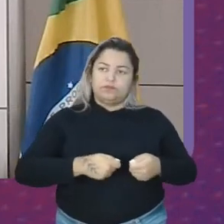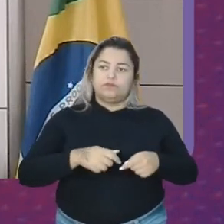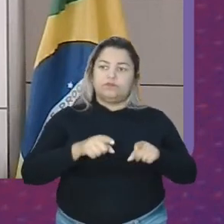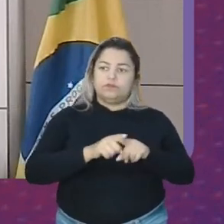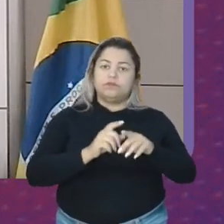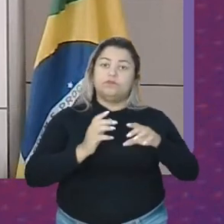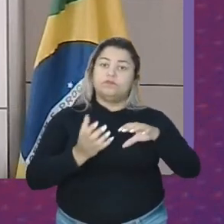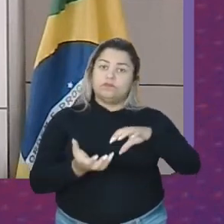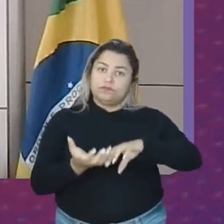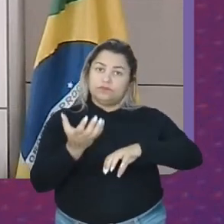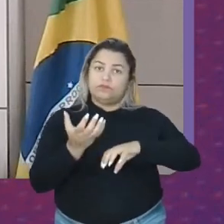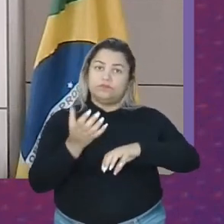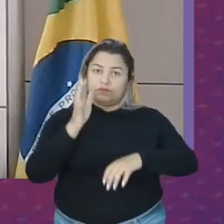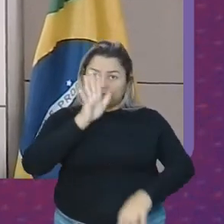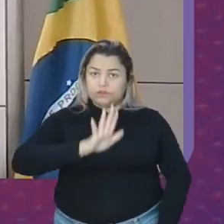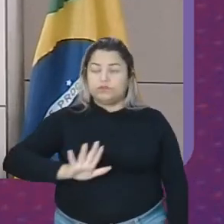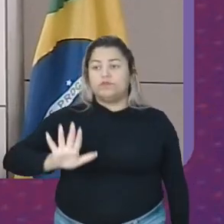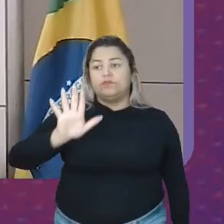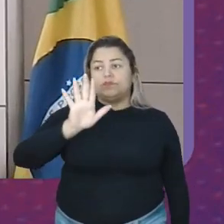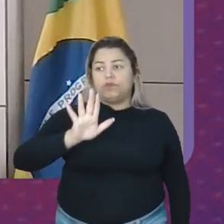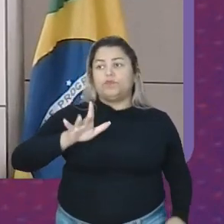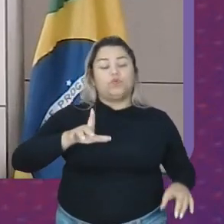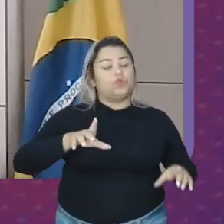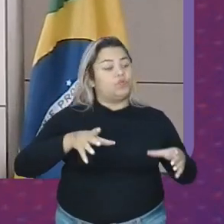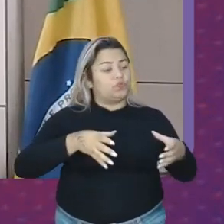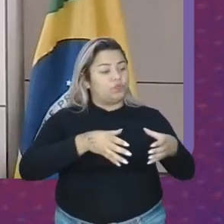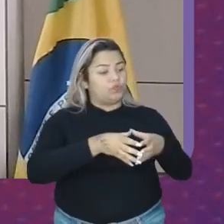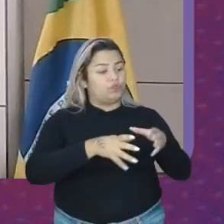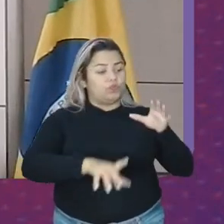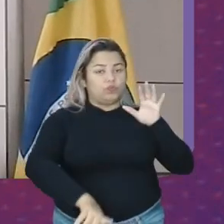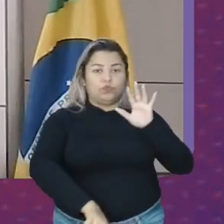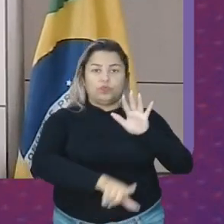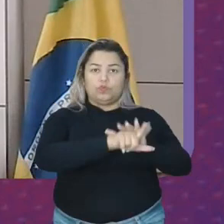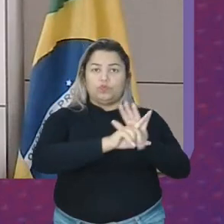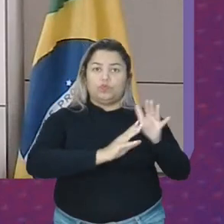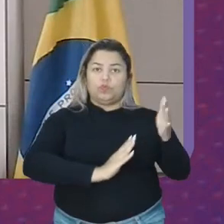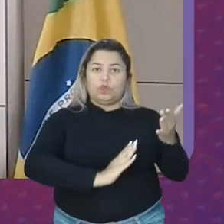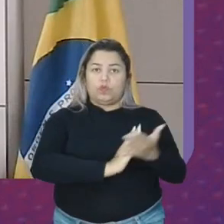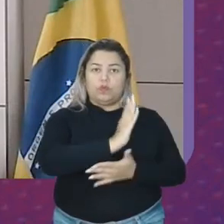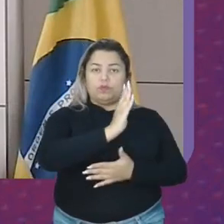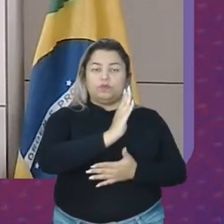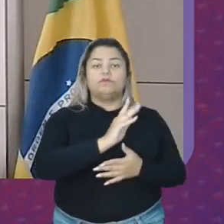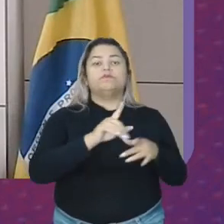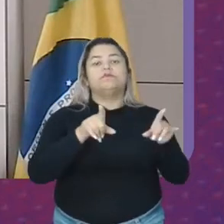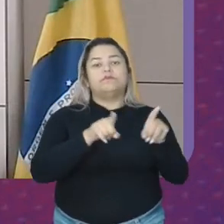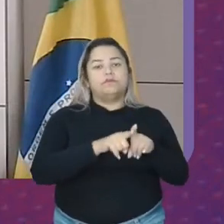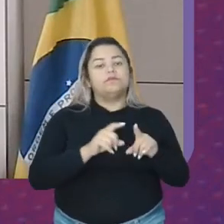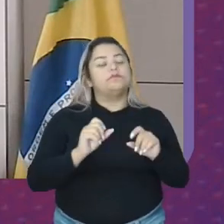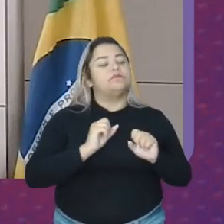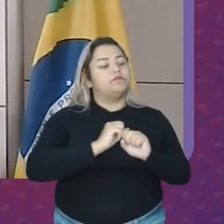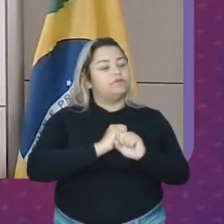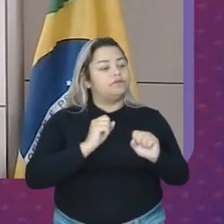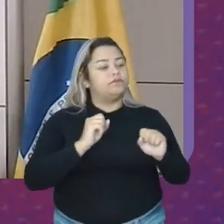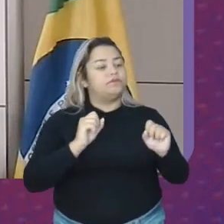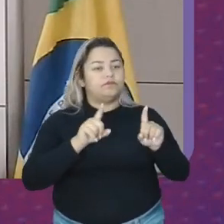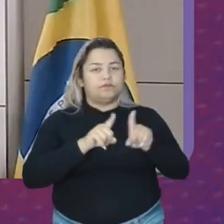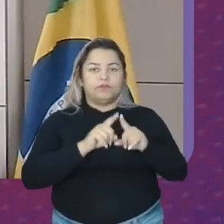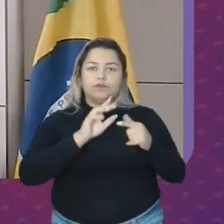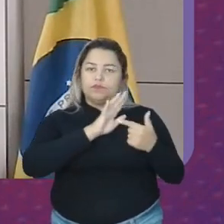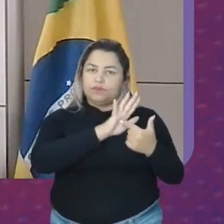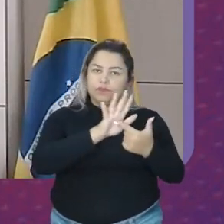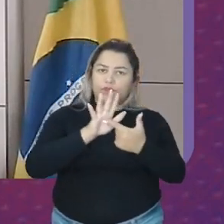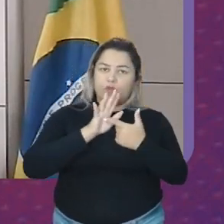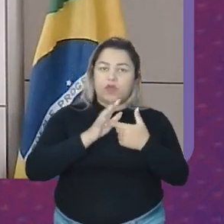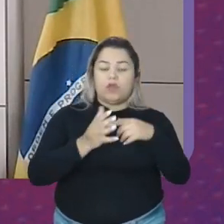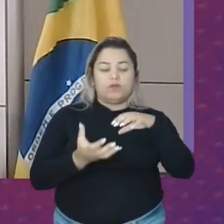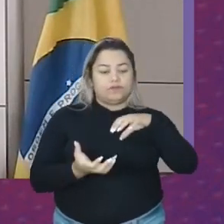Congresso Nacional, com um conjunto de leis que estão para serem aprovadas, e a nossa capacidade também de apresentar ao